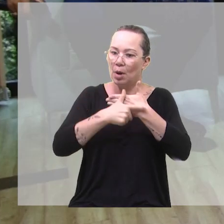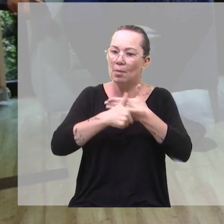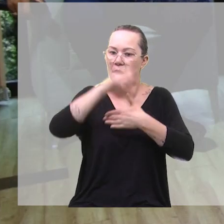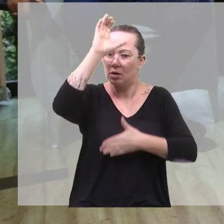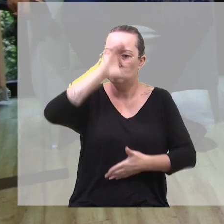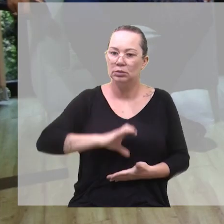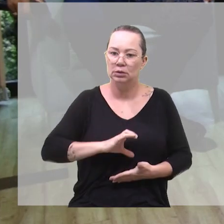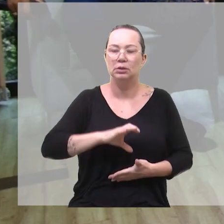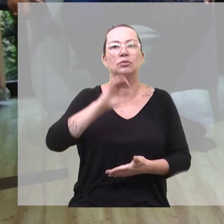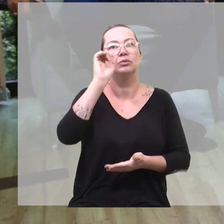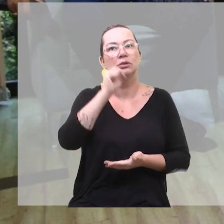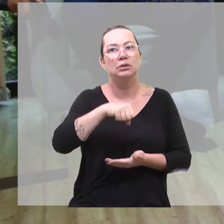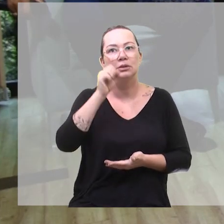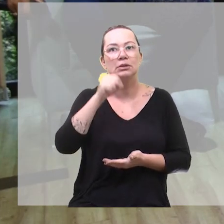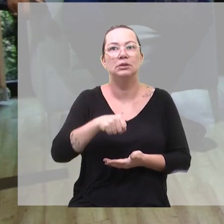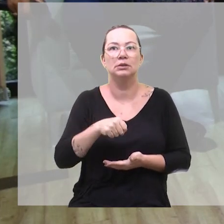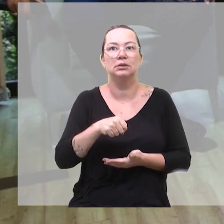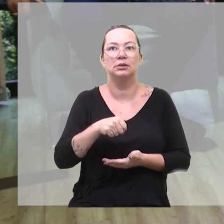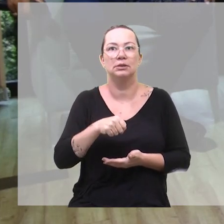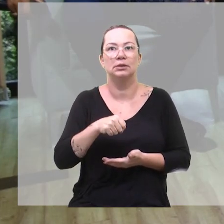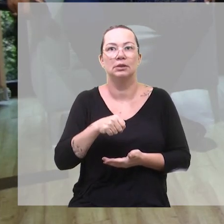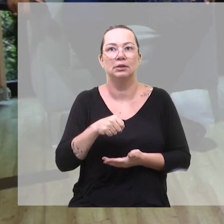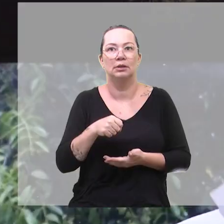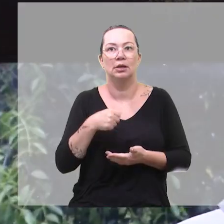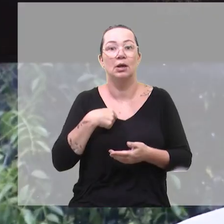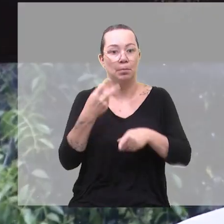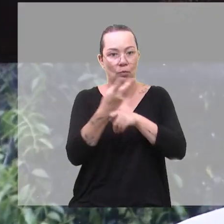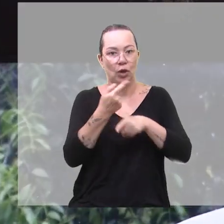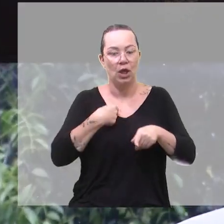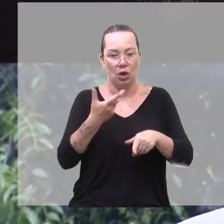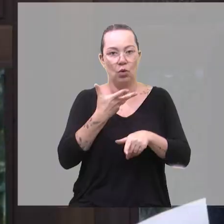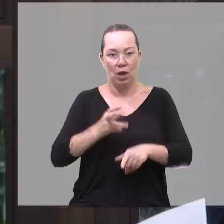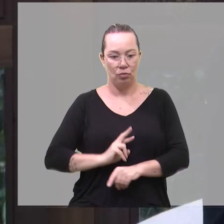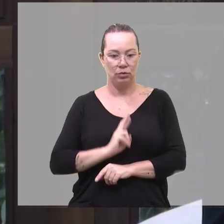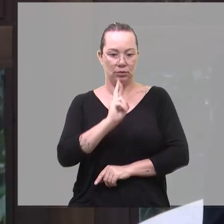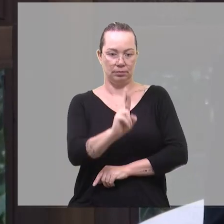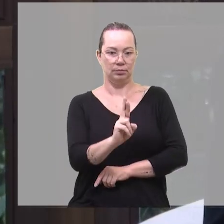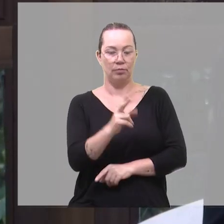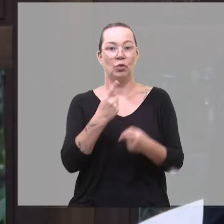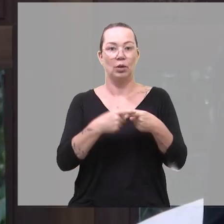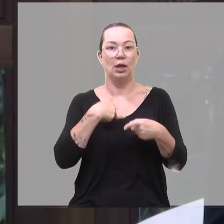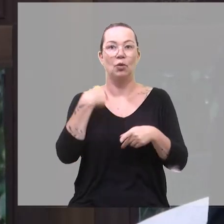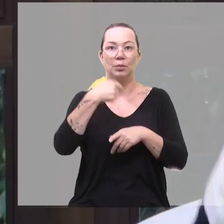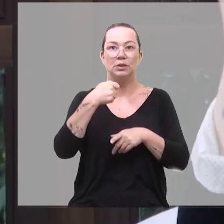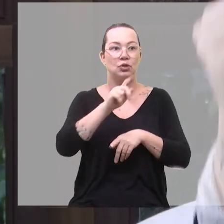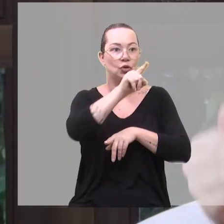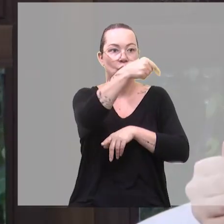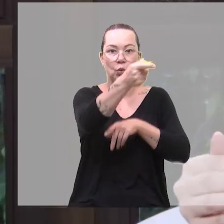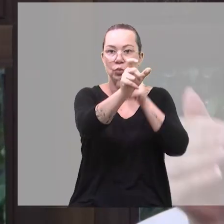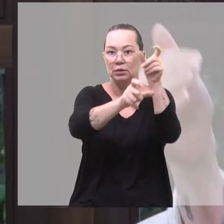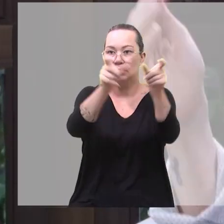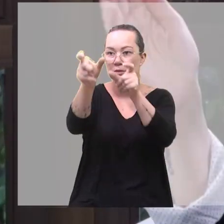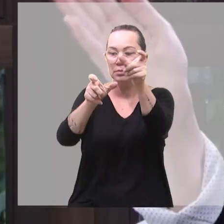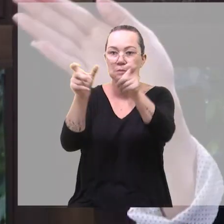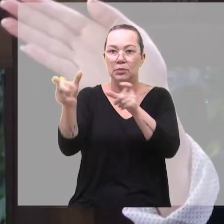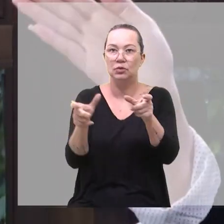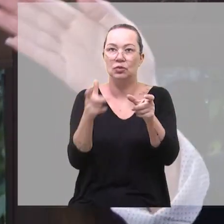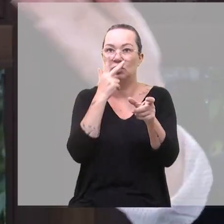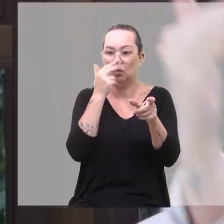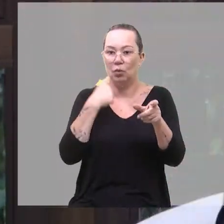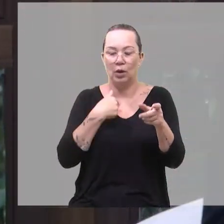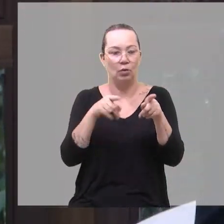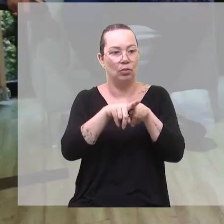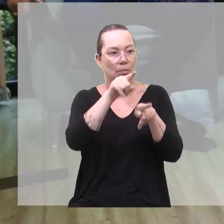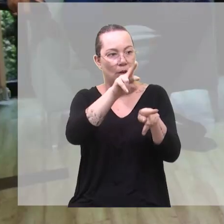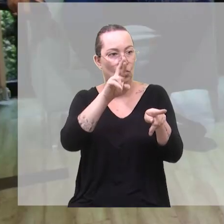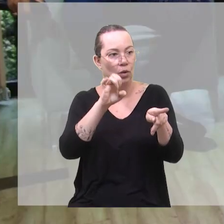cidadão também. Isso, porque é isso. E mostrar talentos. Eu busco representatividade, porque eu preciso que outras pessoas, como o